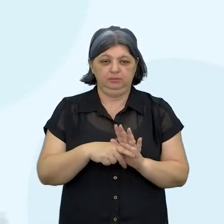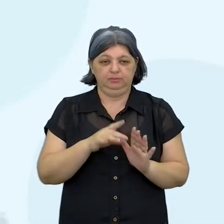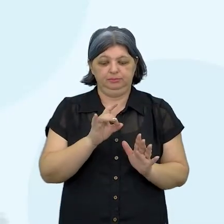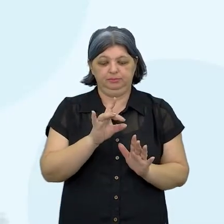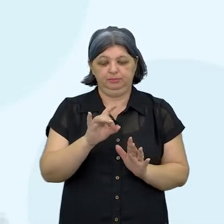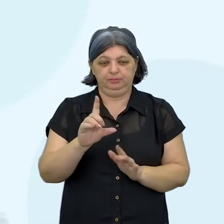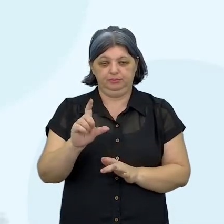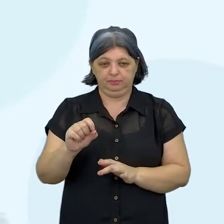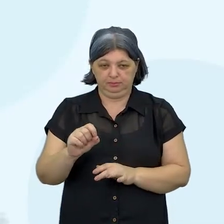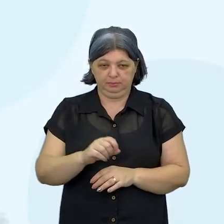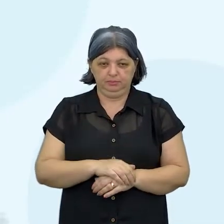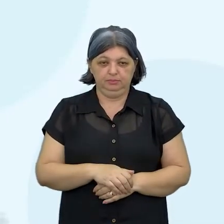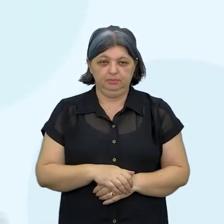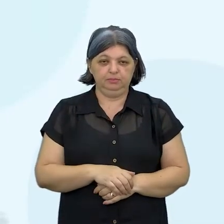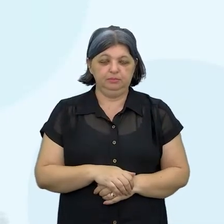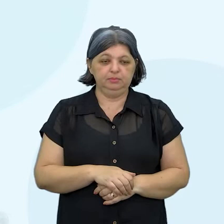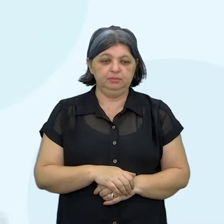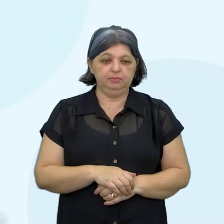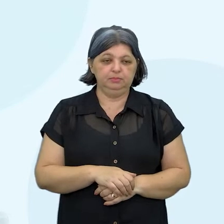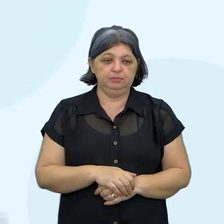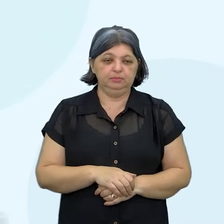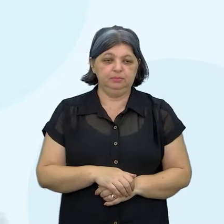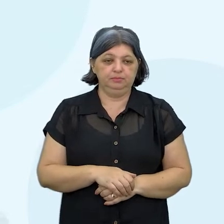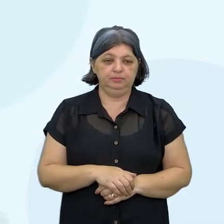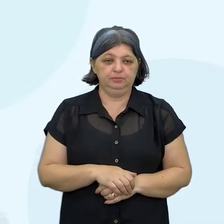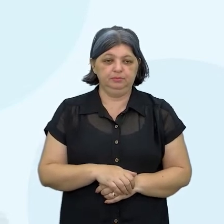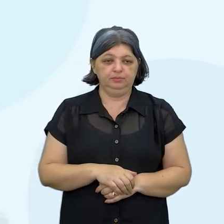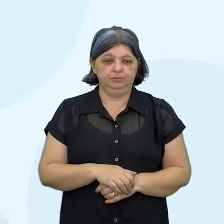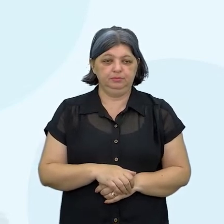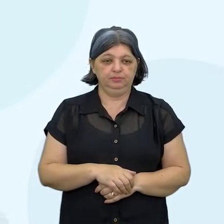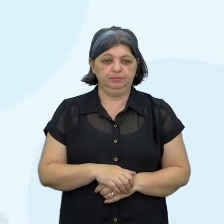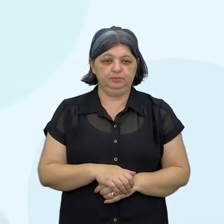só. 1,